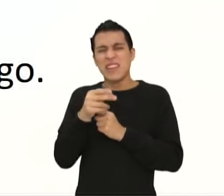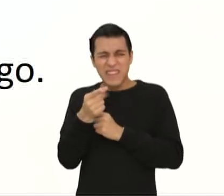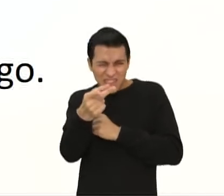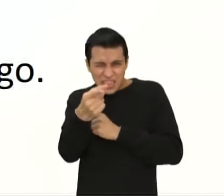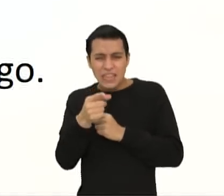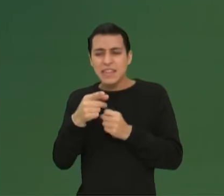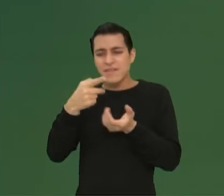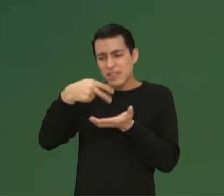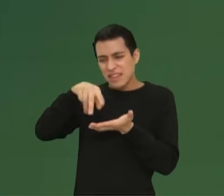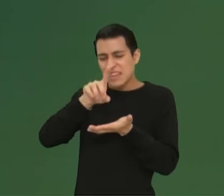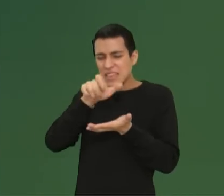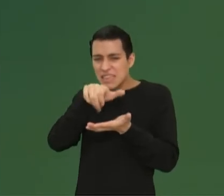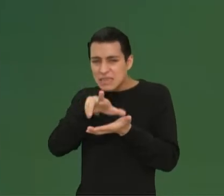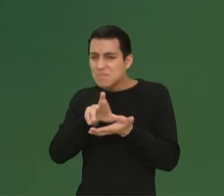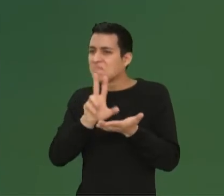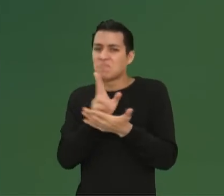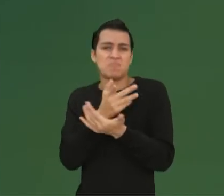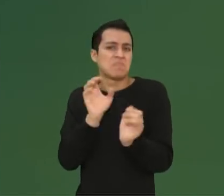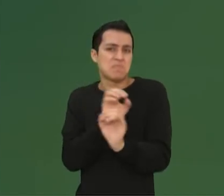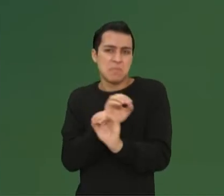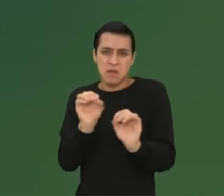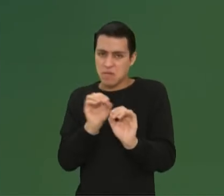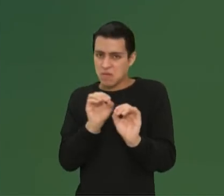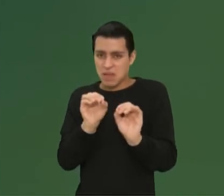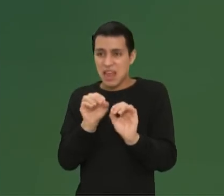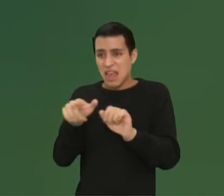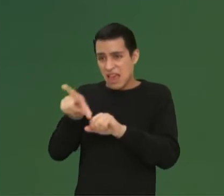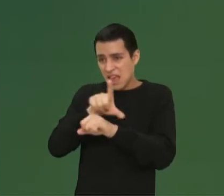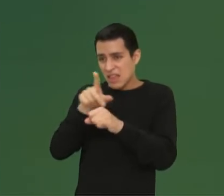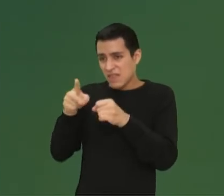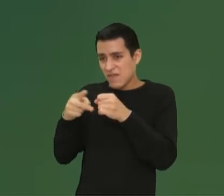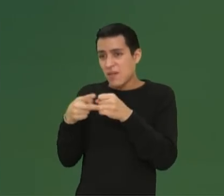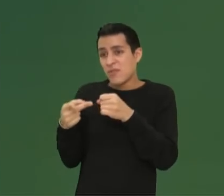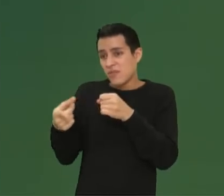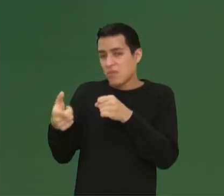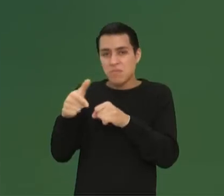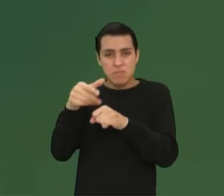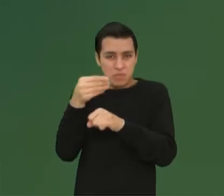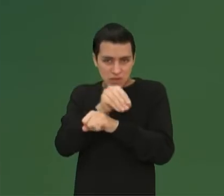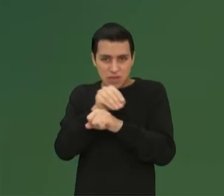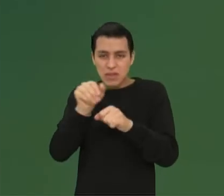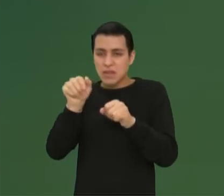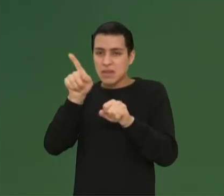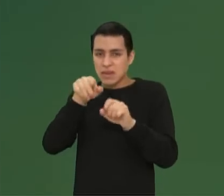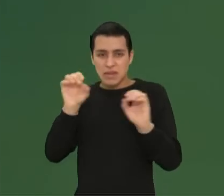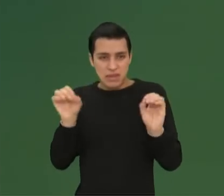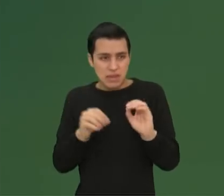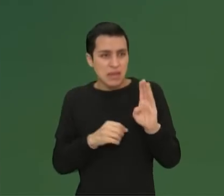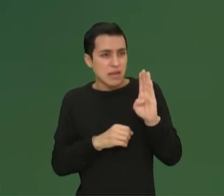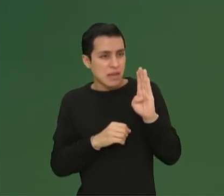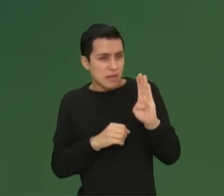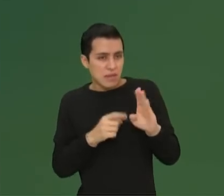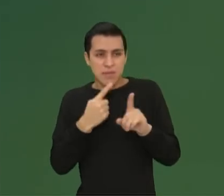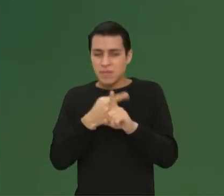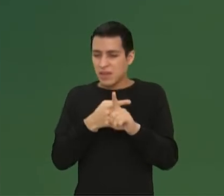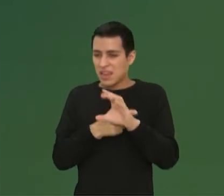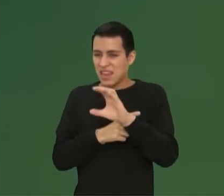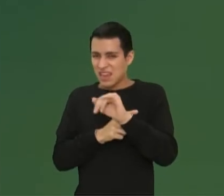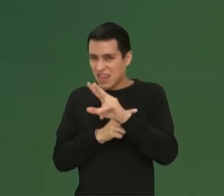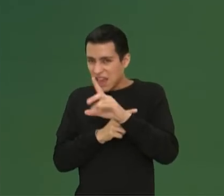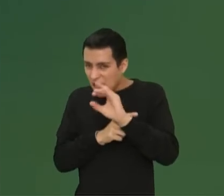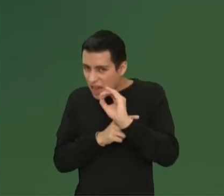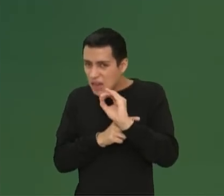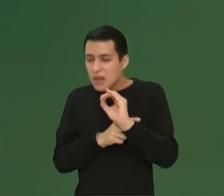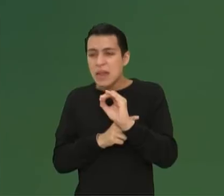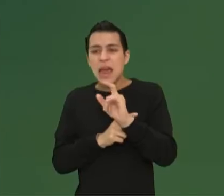infinitivo, dançar, e não ocorre crase antes de verbos. Letra C não ocorreu crase porque cavalo é uma